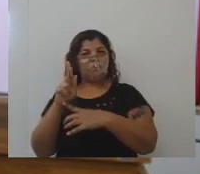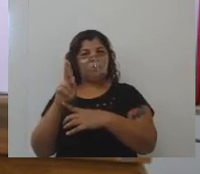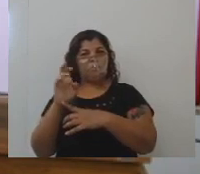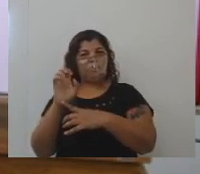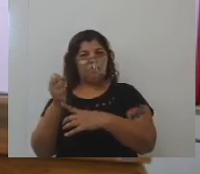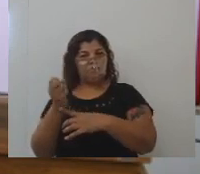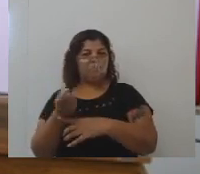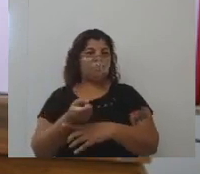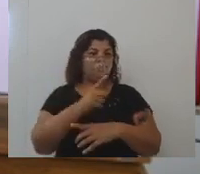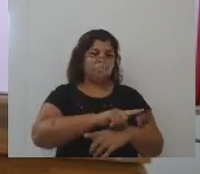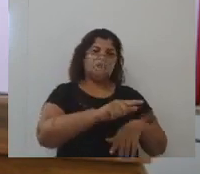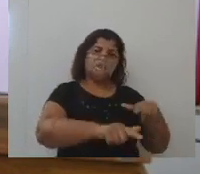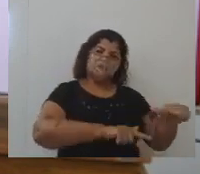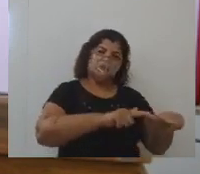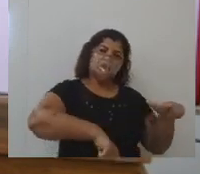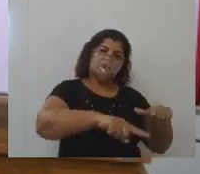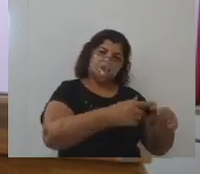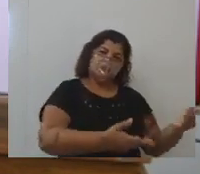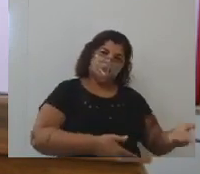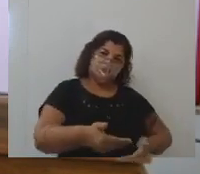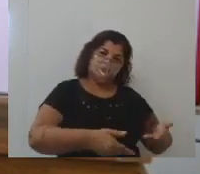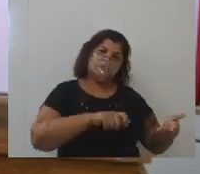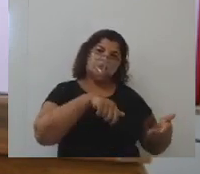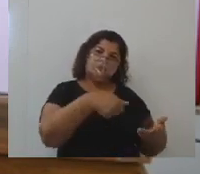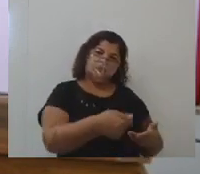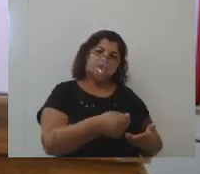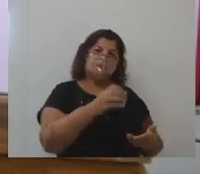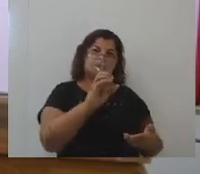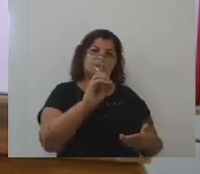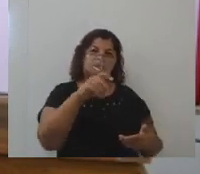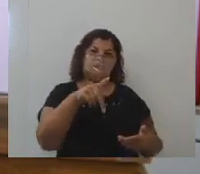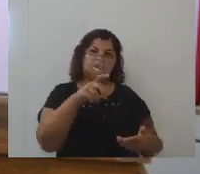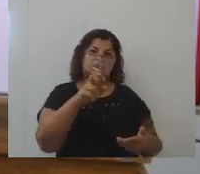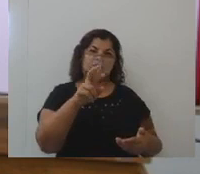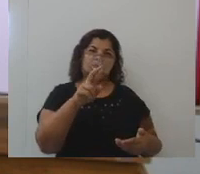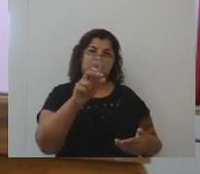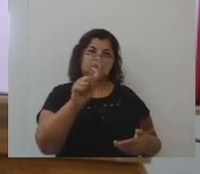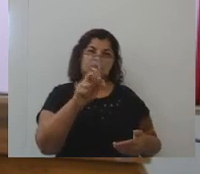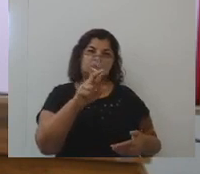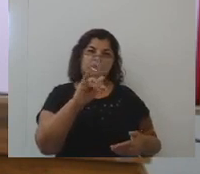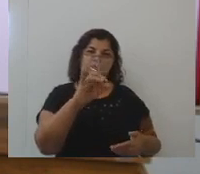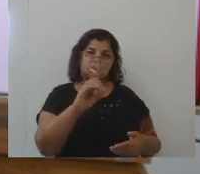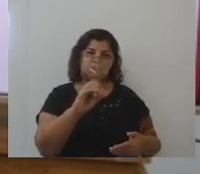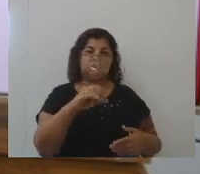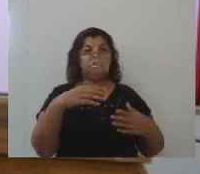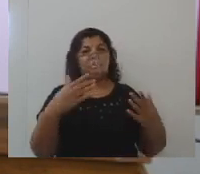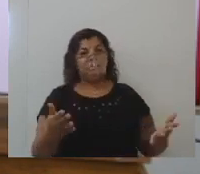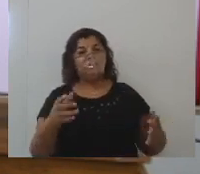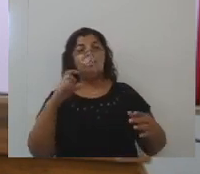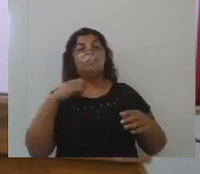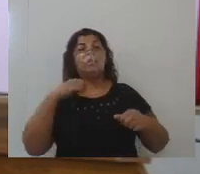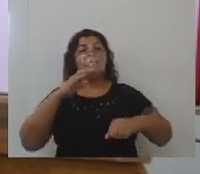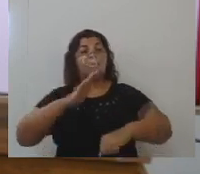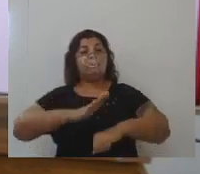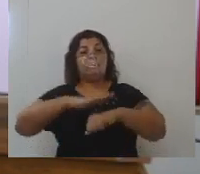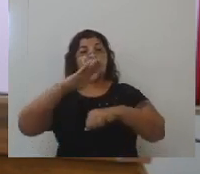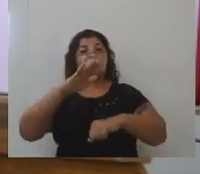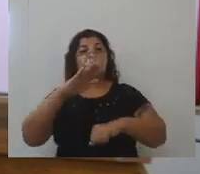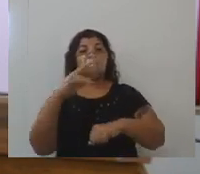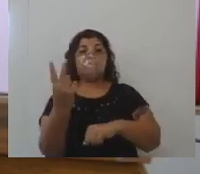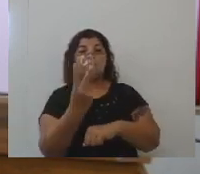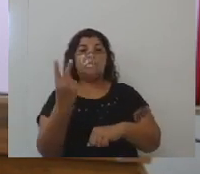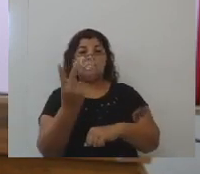que são os trabalhadores. Aí eu vou trazer bem rapidamente um conceito chamado mais-valia. O que é a mais-valia? É quando